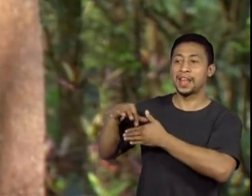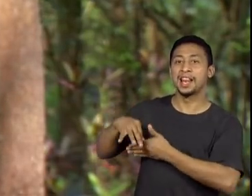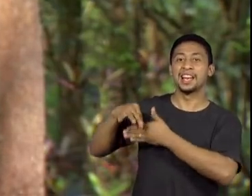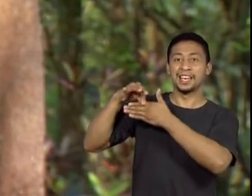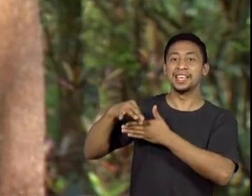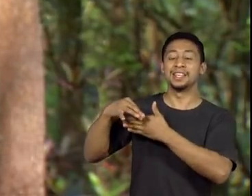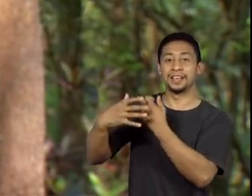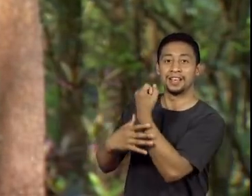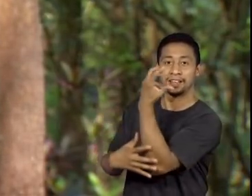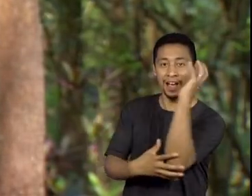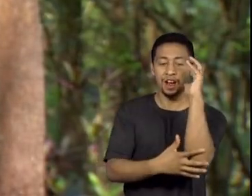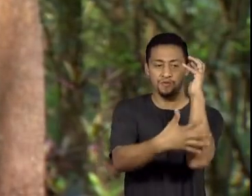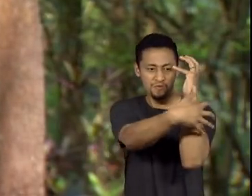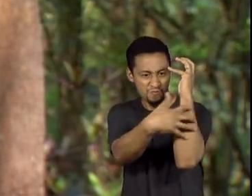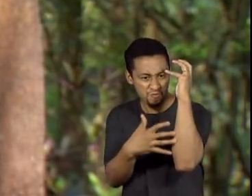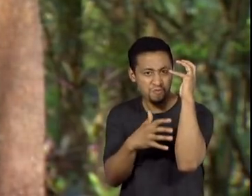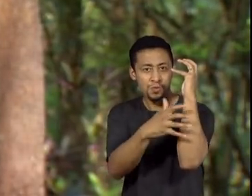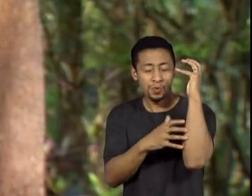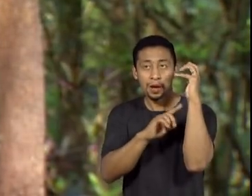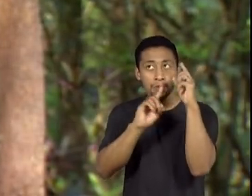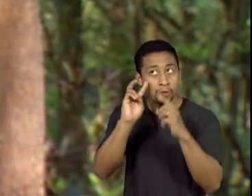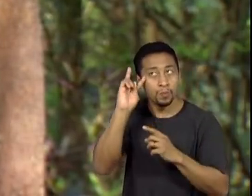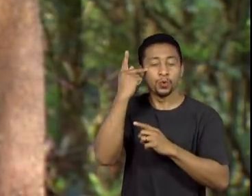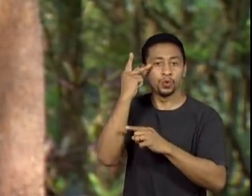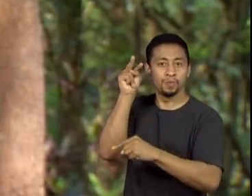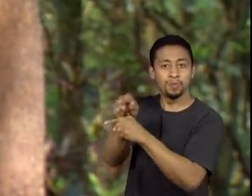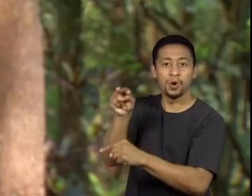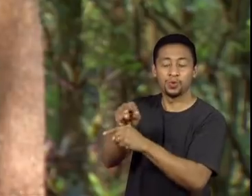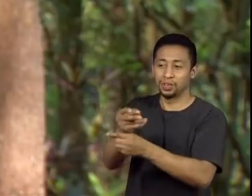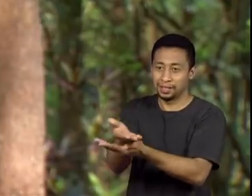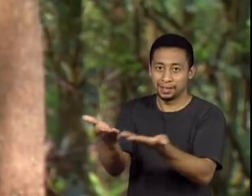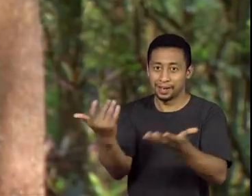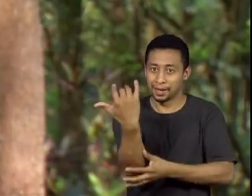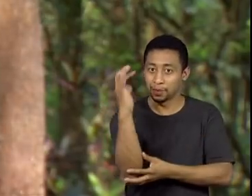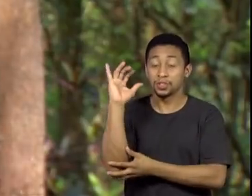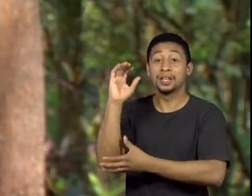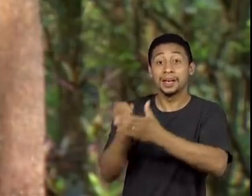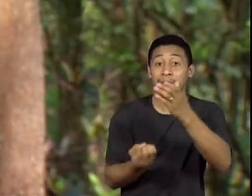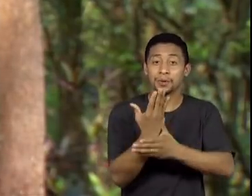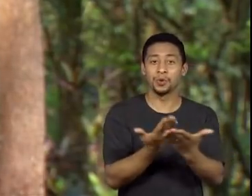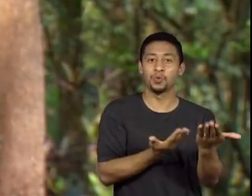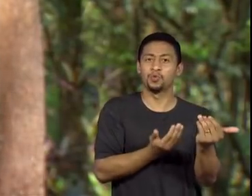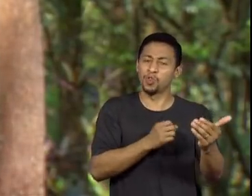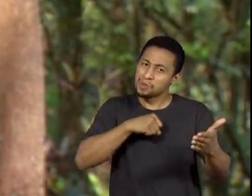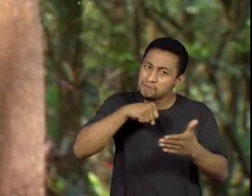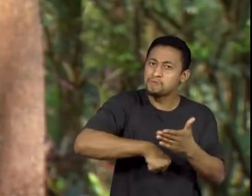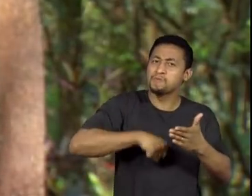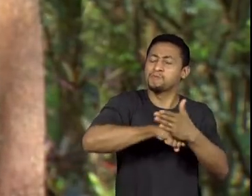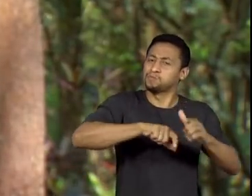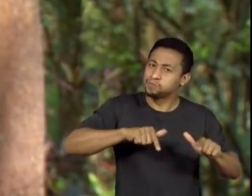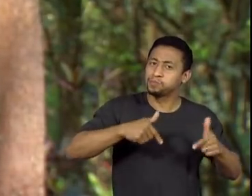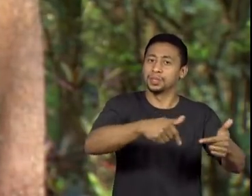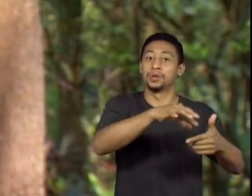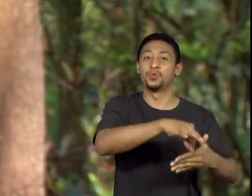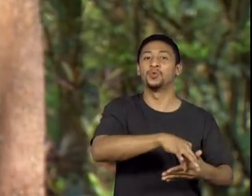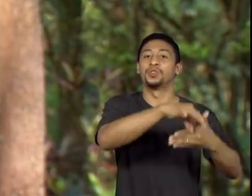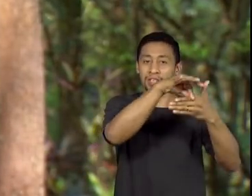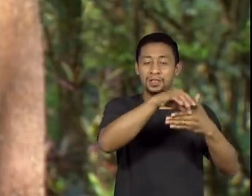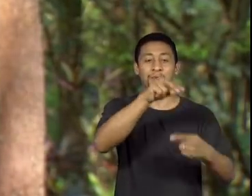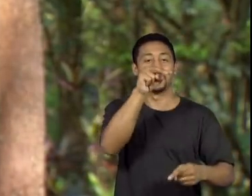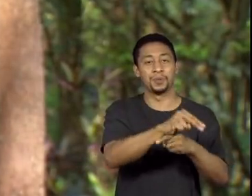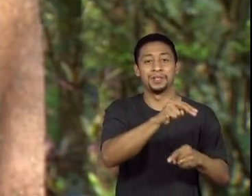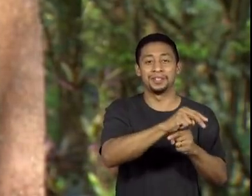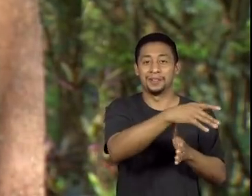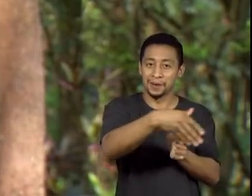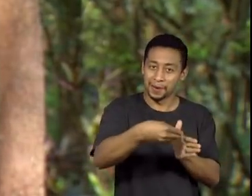defensor da Amazônia. Ela criou o programa Jovens Protagonistas no Acre para formar líderes que vão